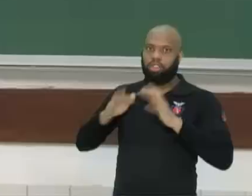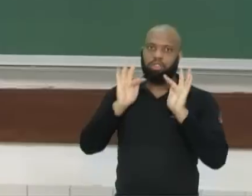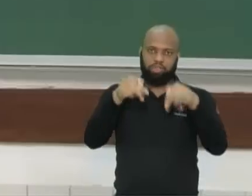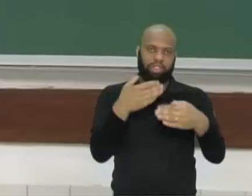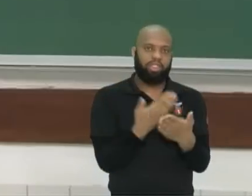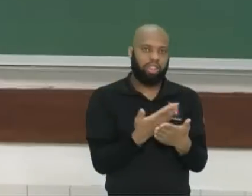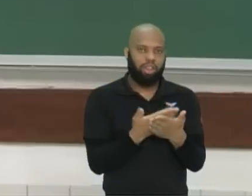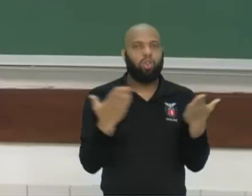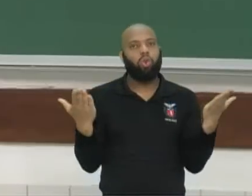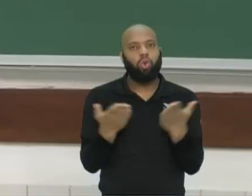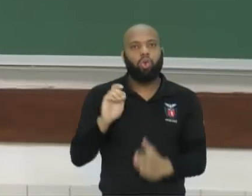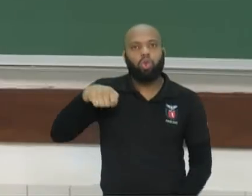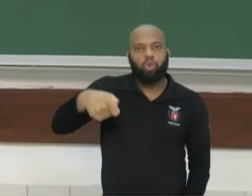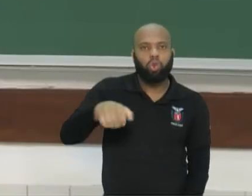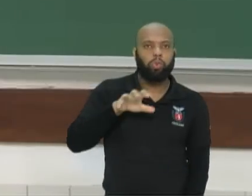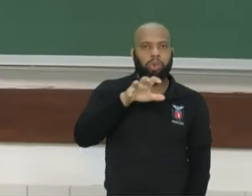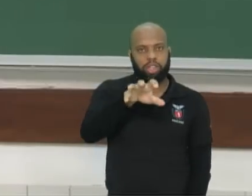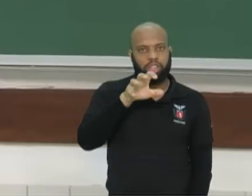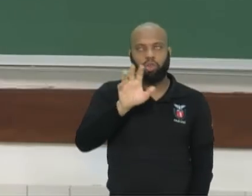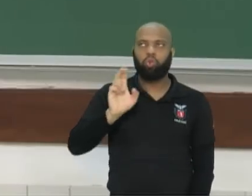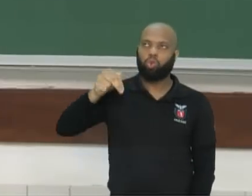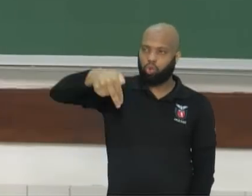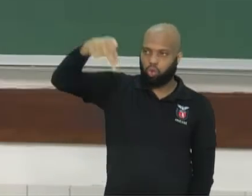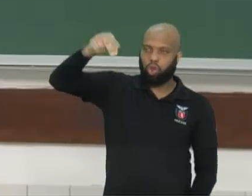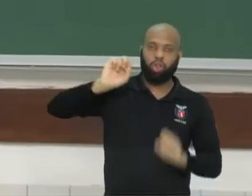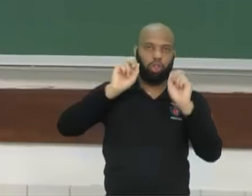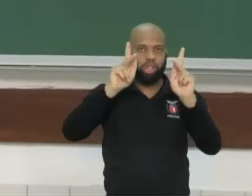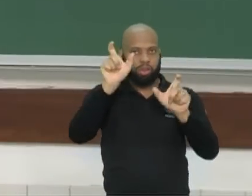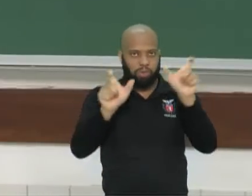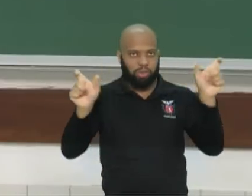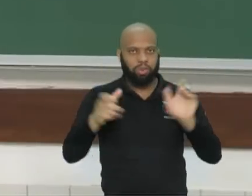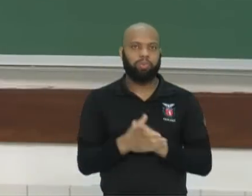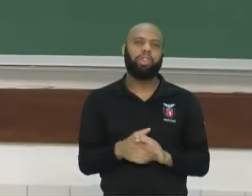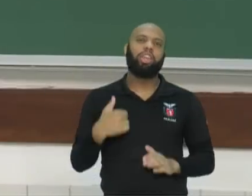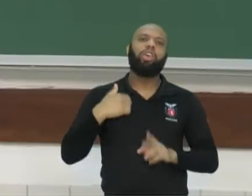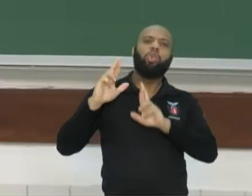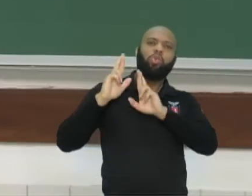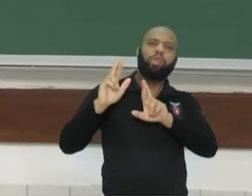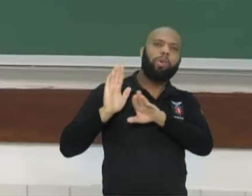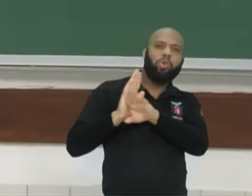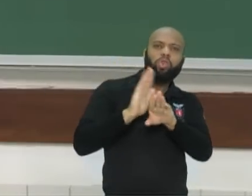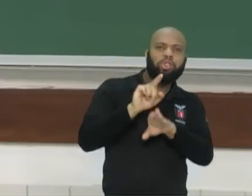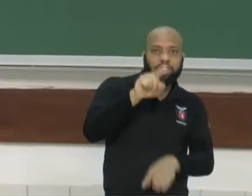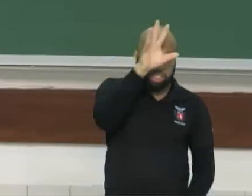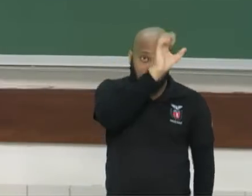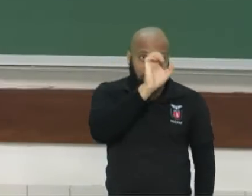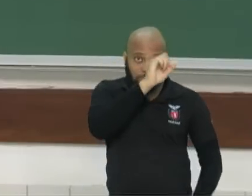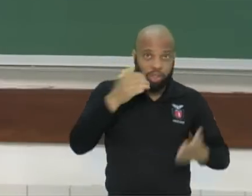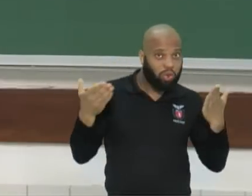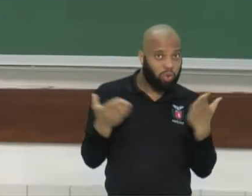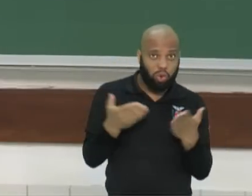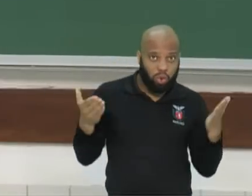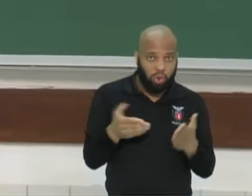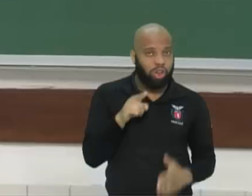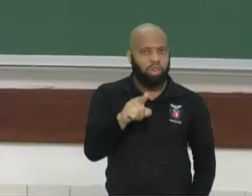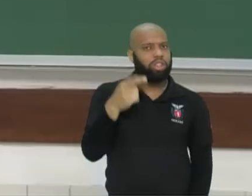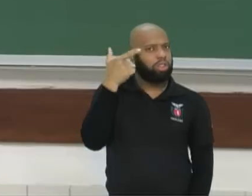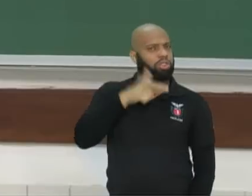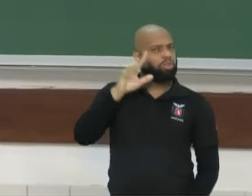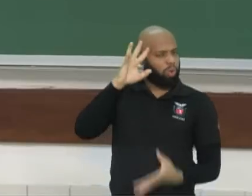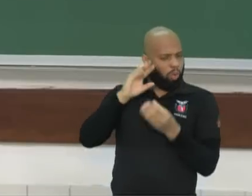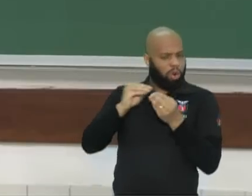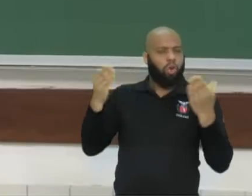nossa aula de hoje é em relação à região norte, certo, pessoal? Espero ter contribuído na aula de hoje com vocês, que tenham